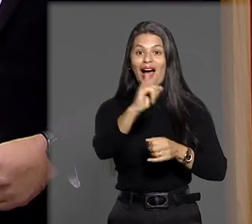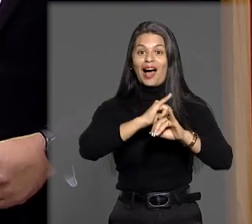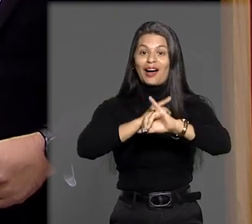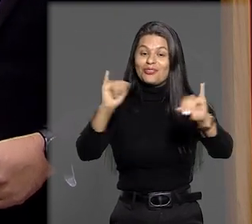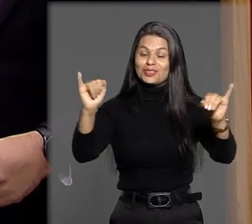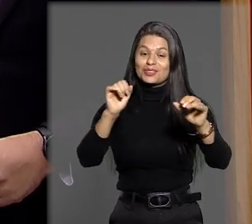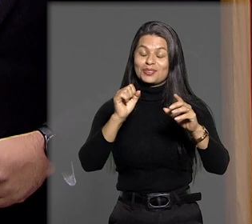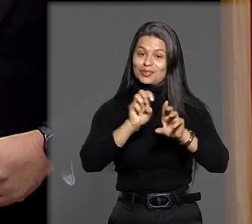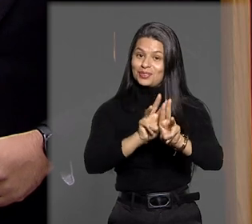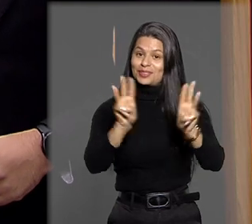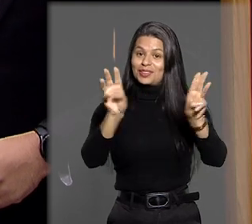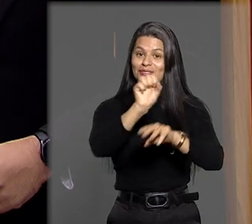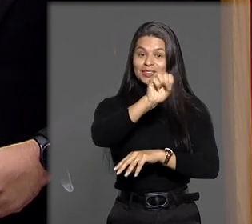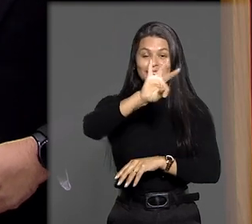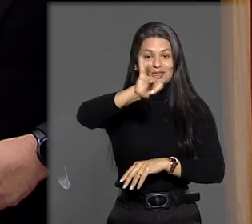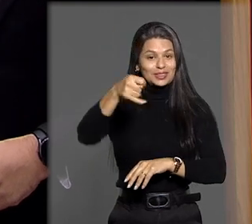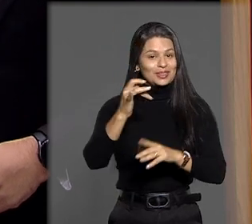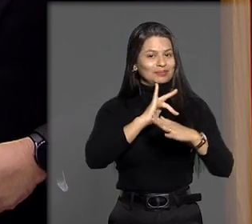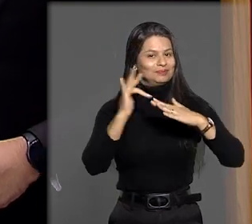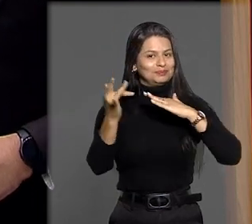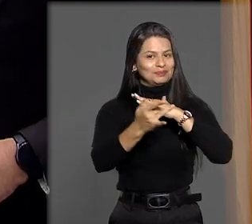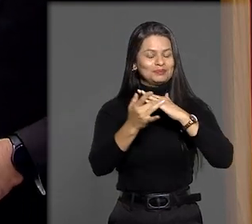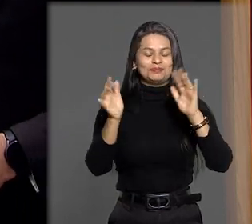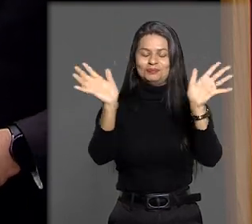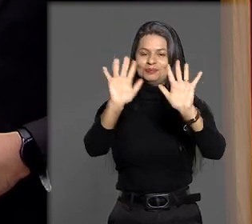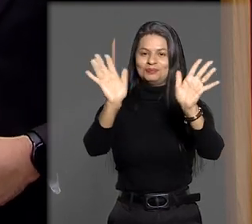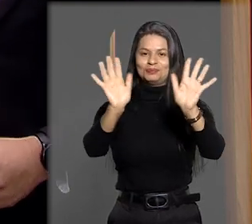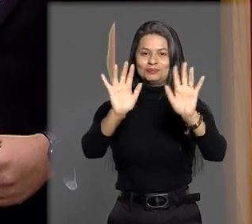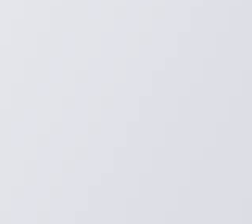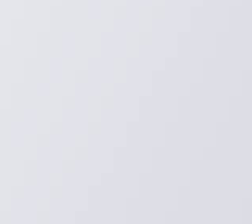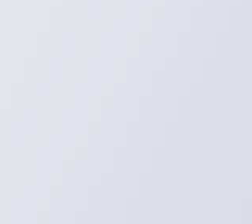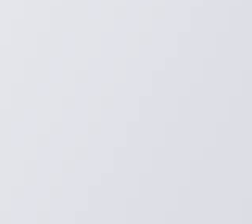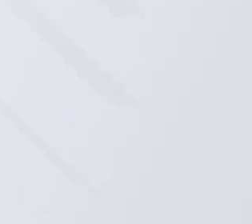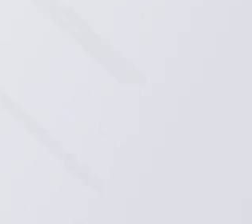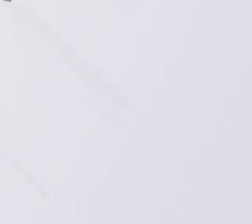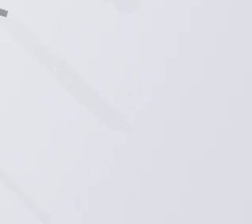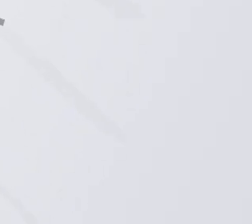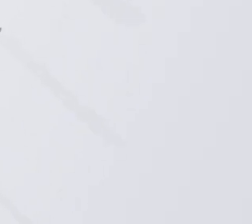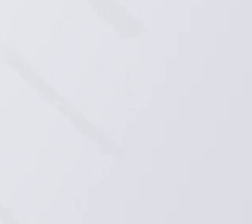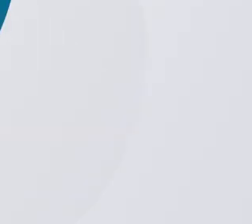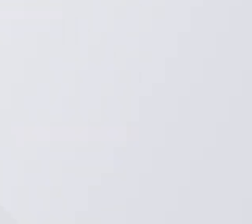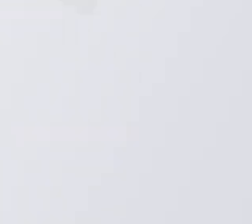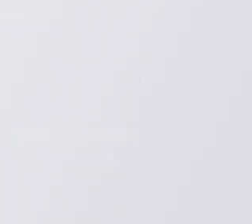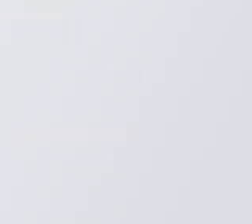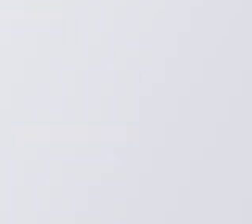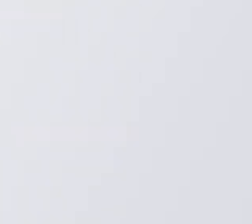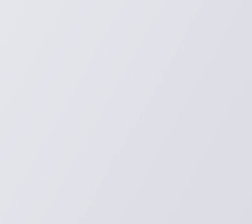STJ e nas nossas redes sociais. Até a próxima!